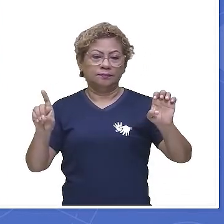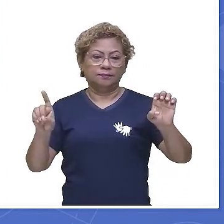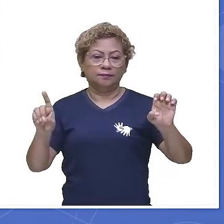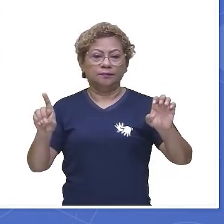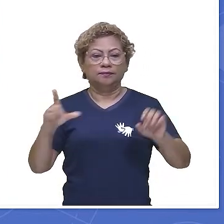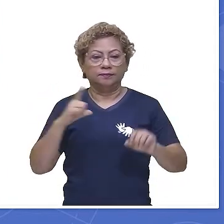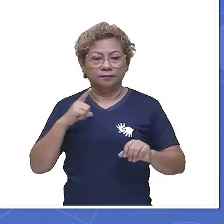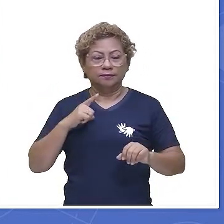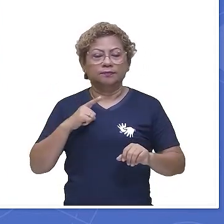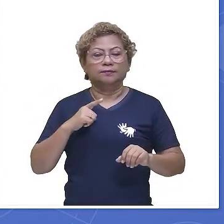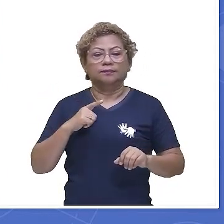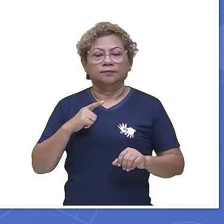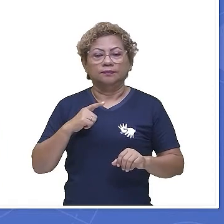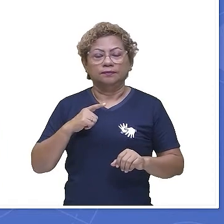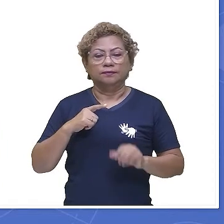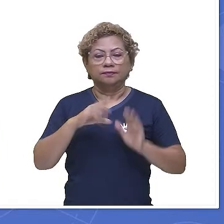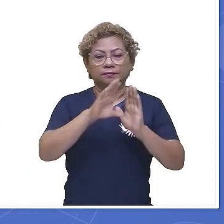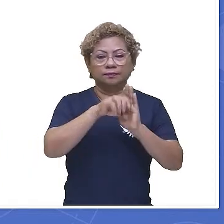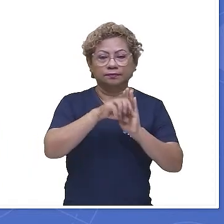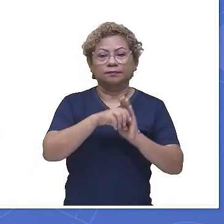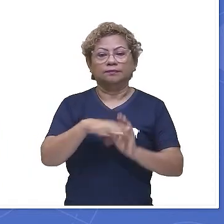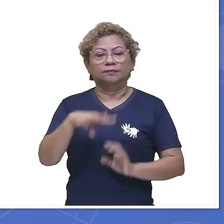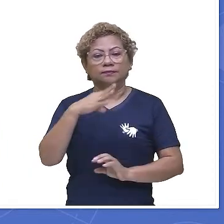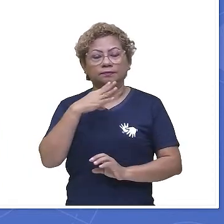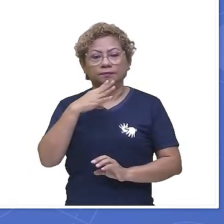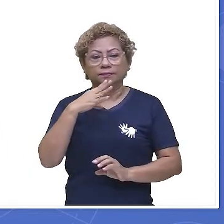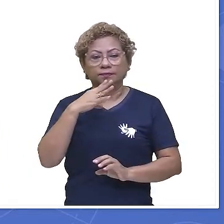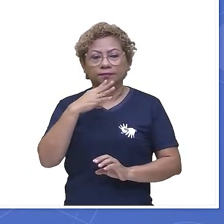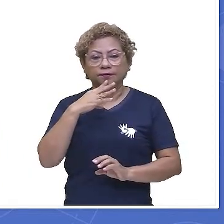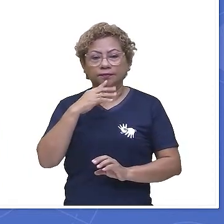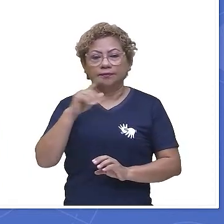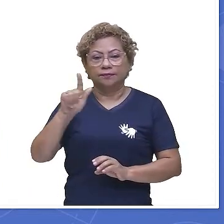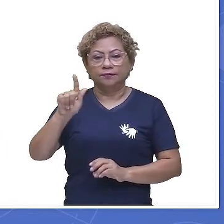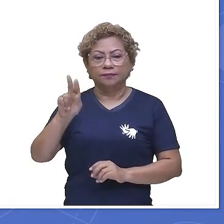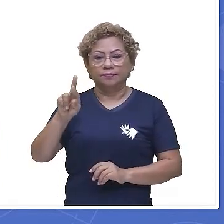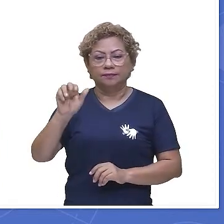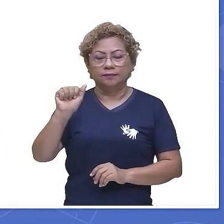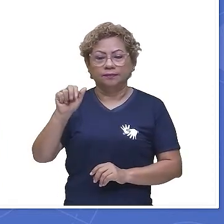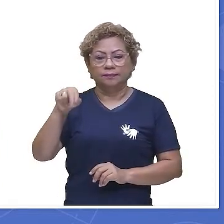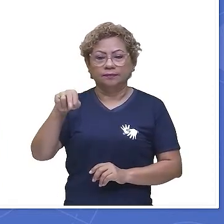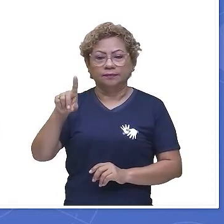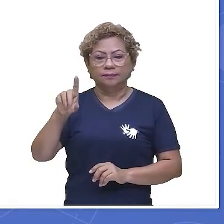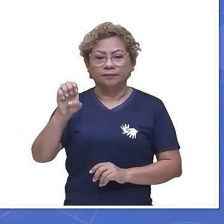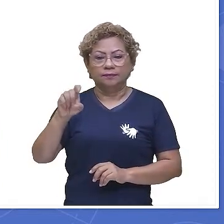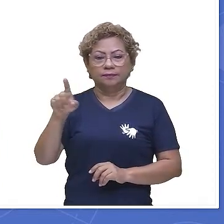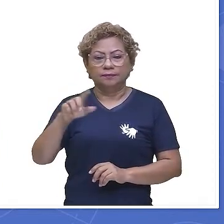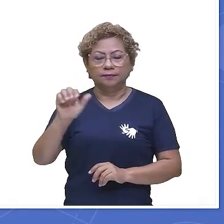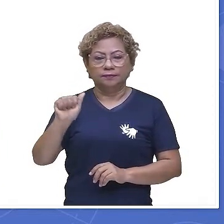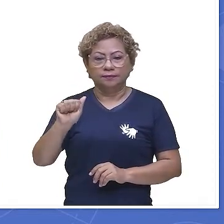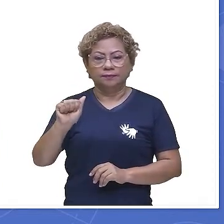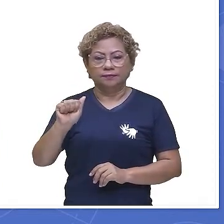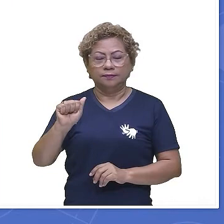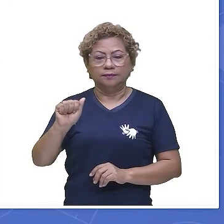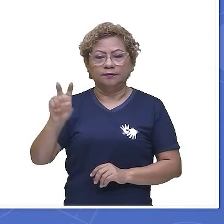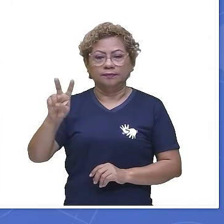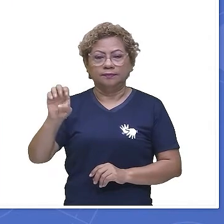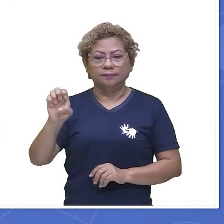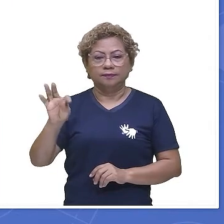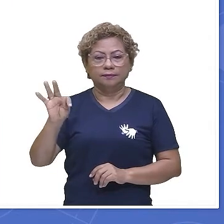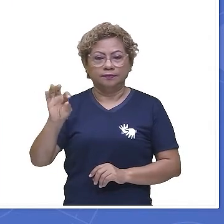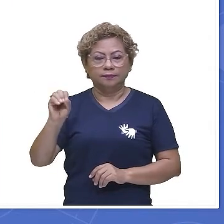sentido, você vê aí para caracterizar uma grandeza vetorial. Ok, pessoal?